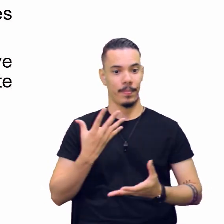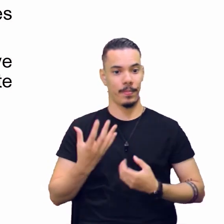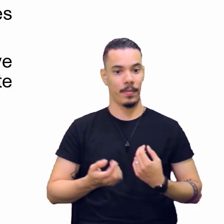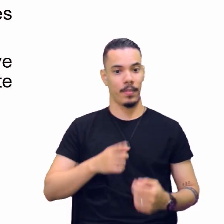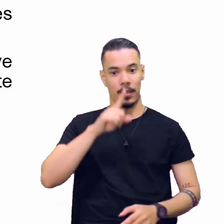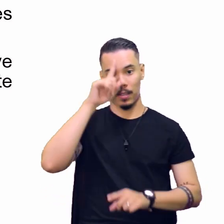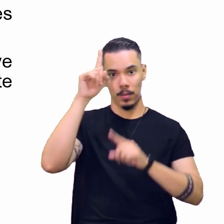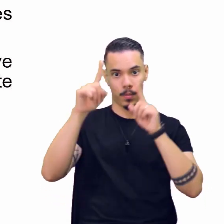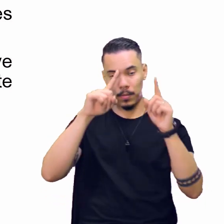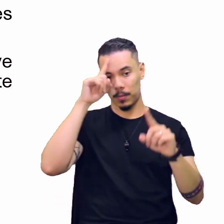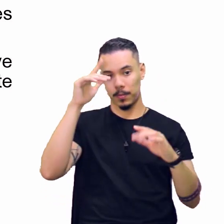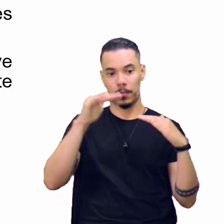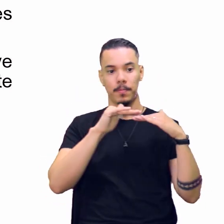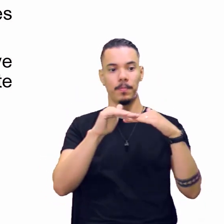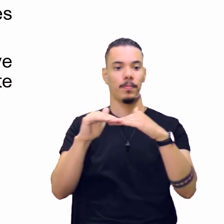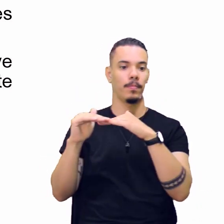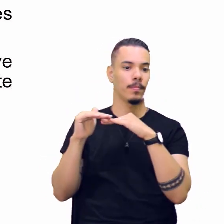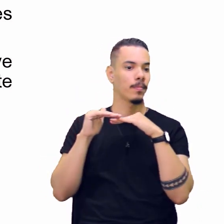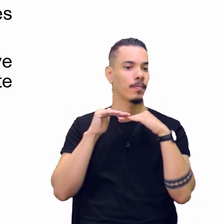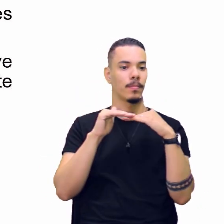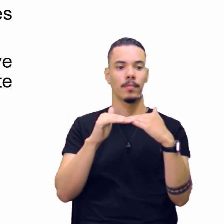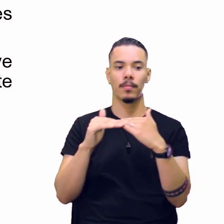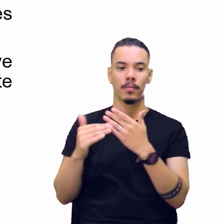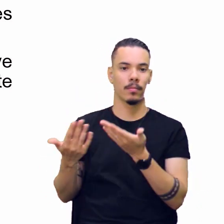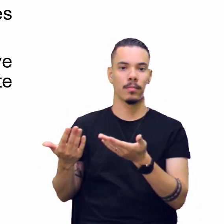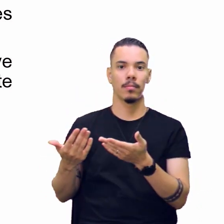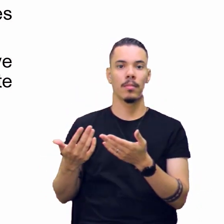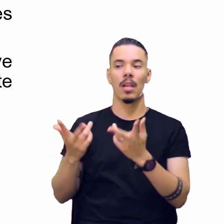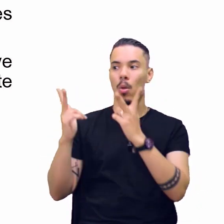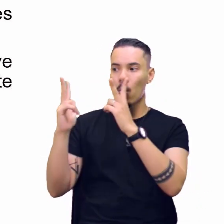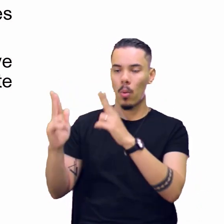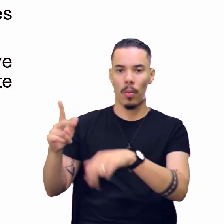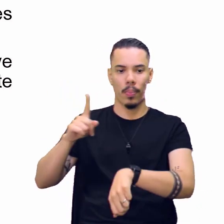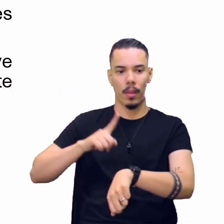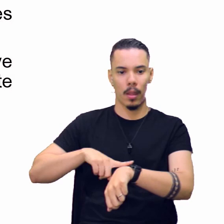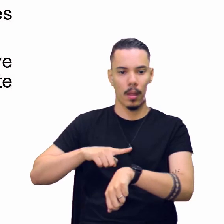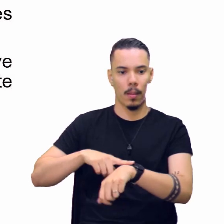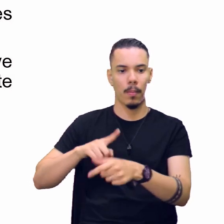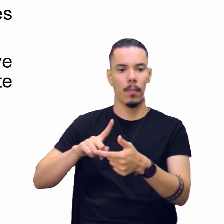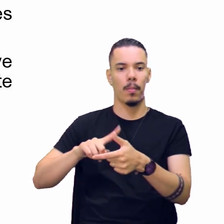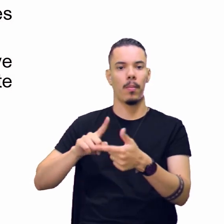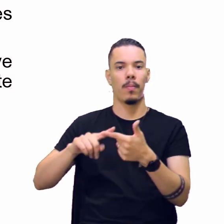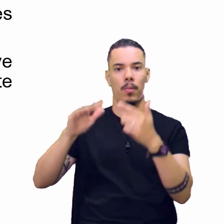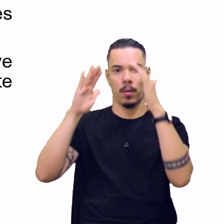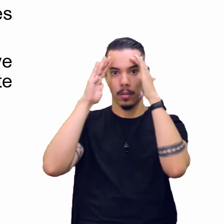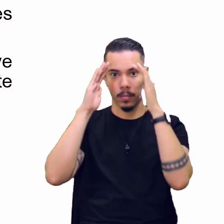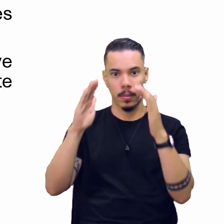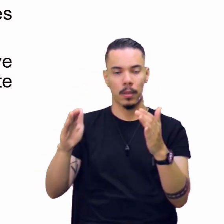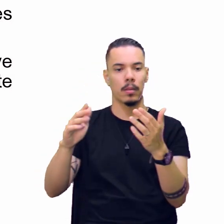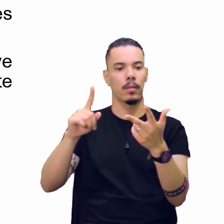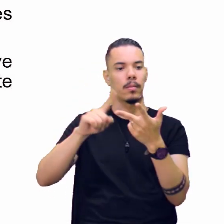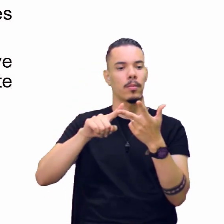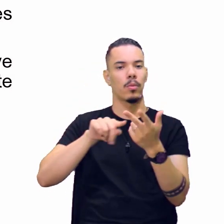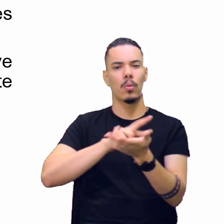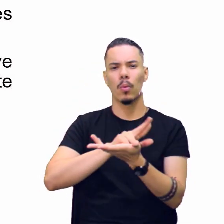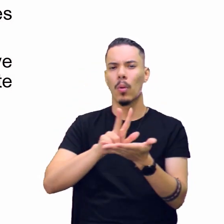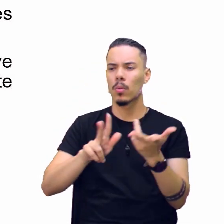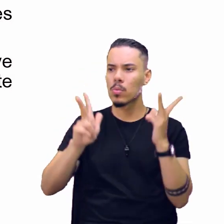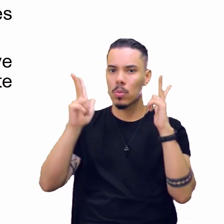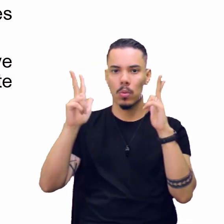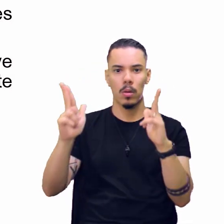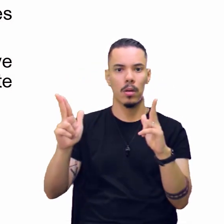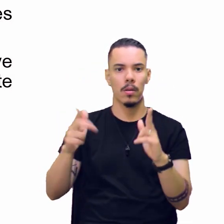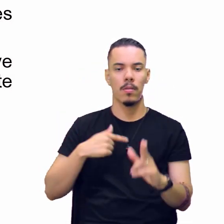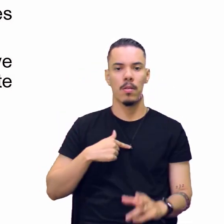de condições, né? Como assim, amada? Igualdade de tempo, respeitando, tá certo?